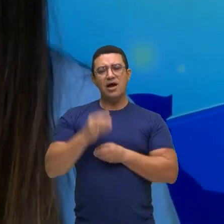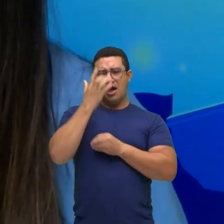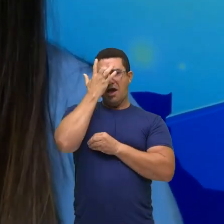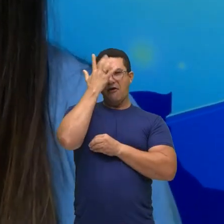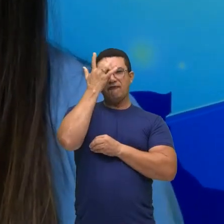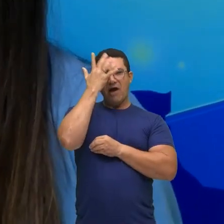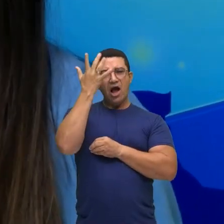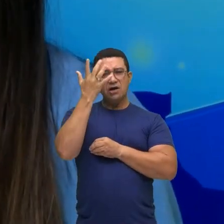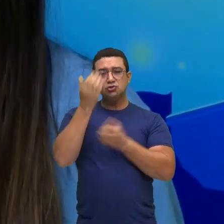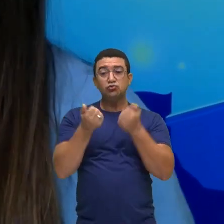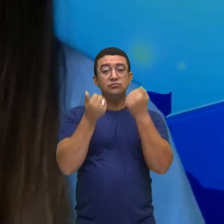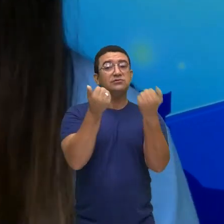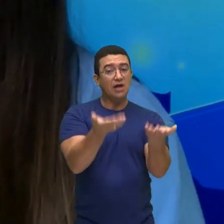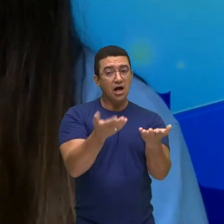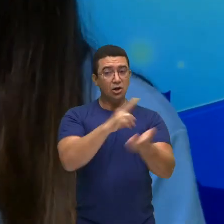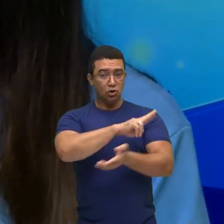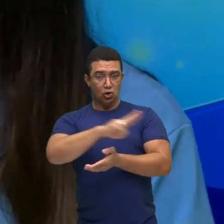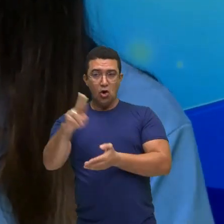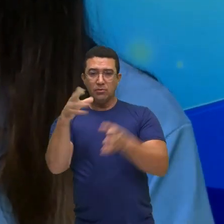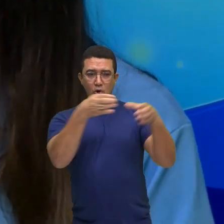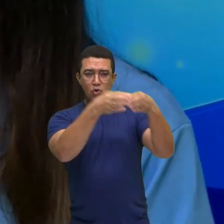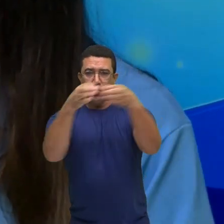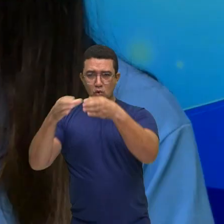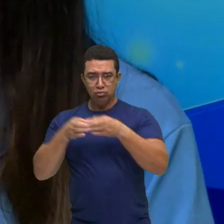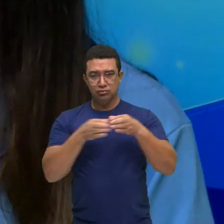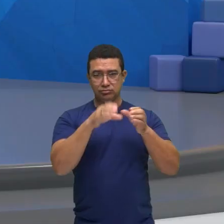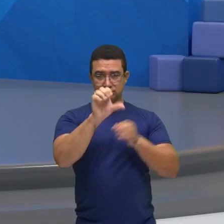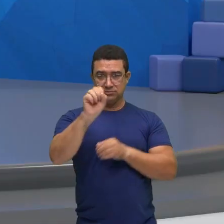de nomear os seres vivos.